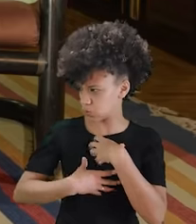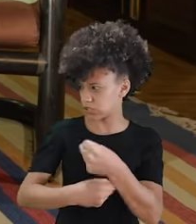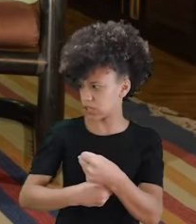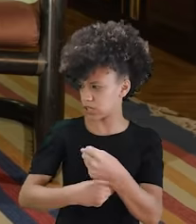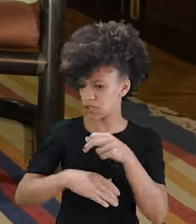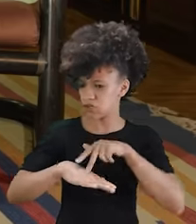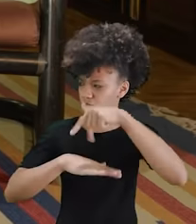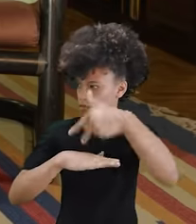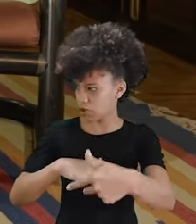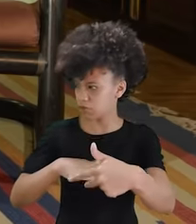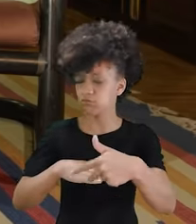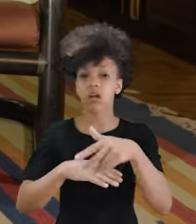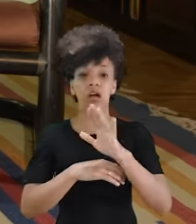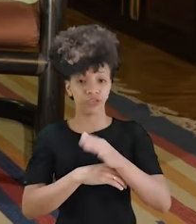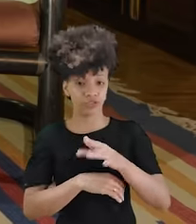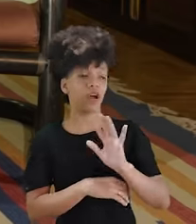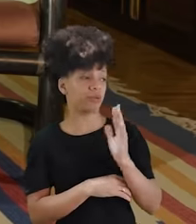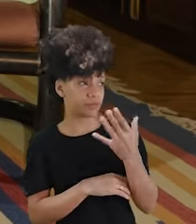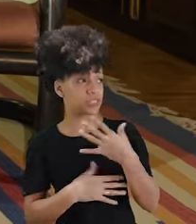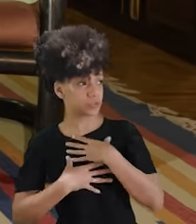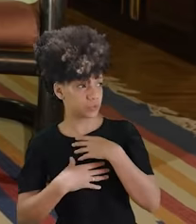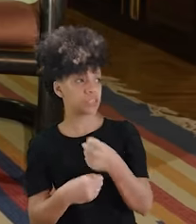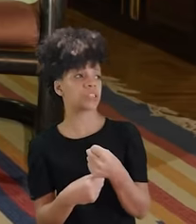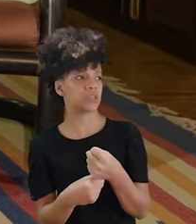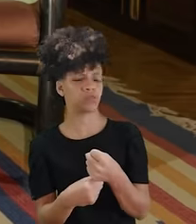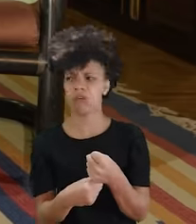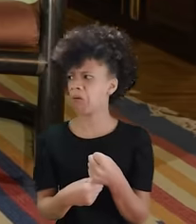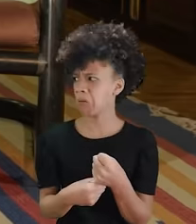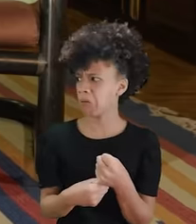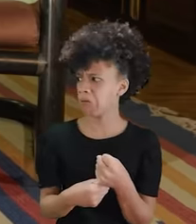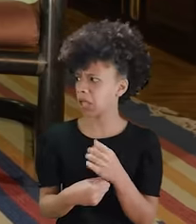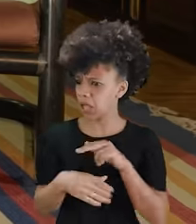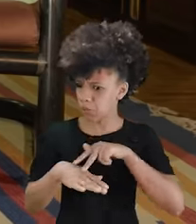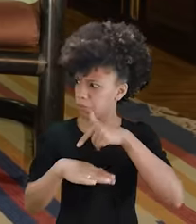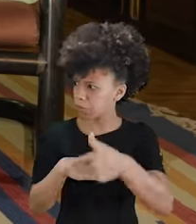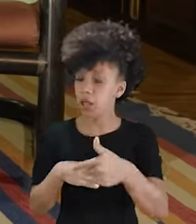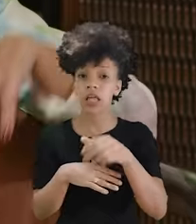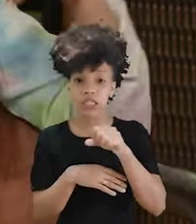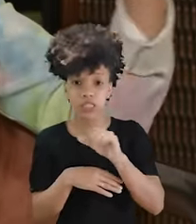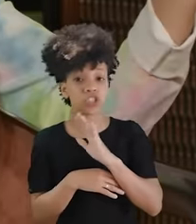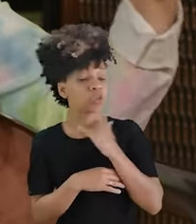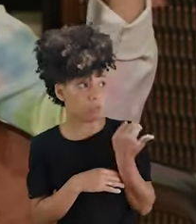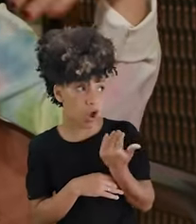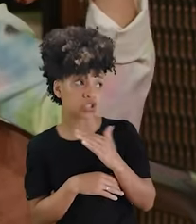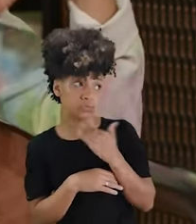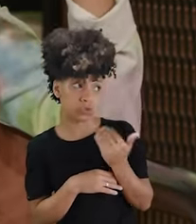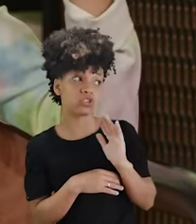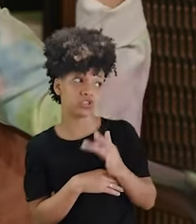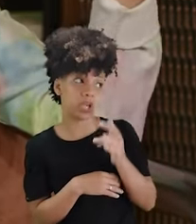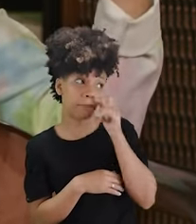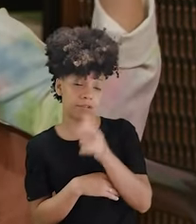tentou se suicidar se jogando não já já aconteceu de suicídio mesmo viu realmente E aí eu não de